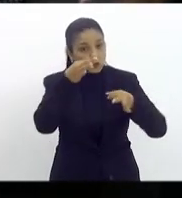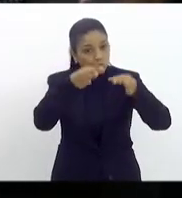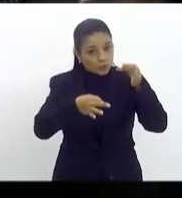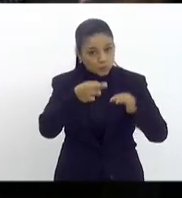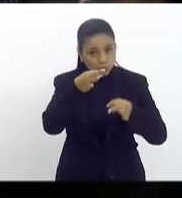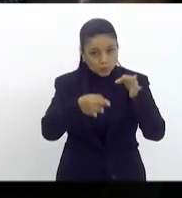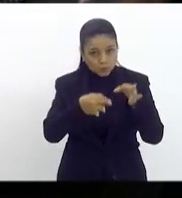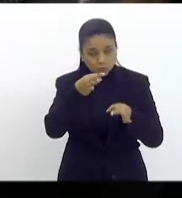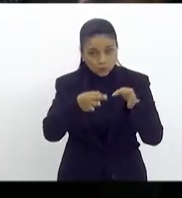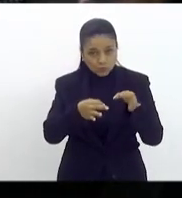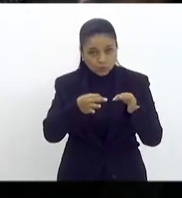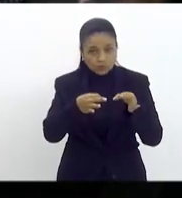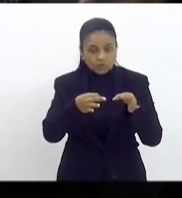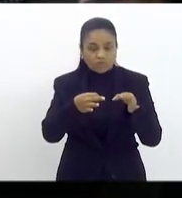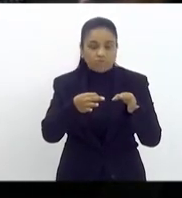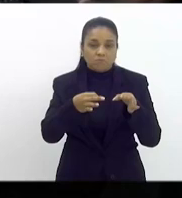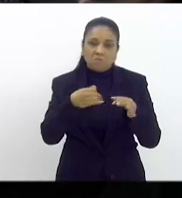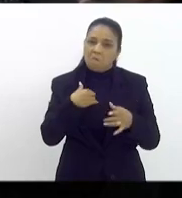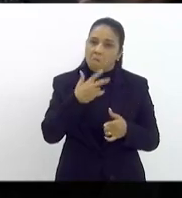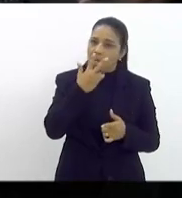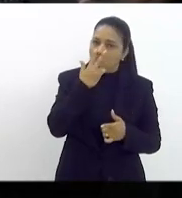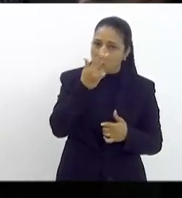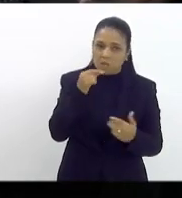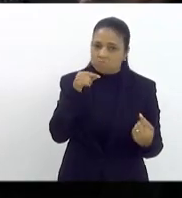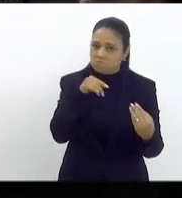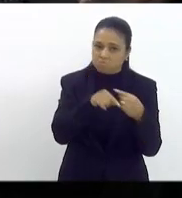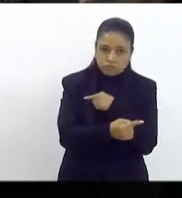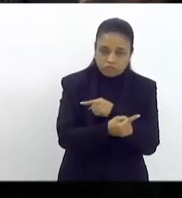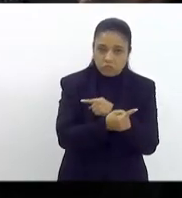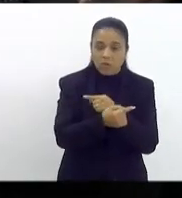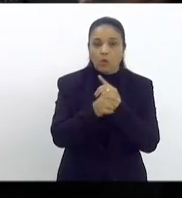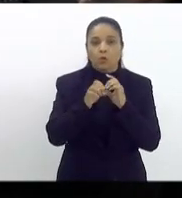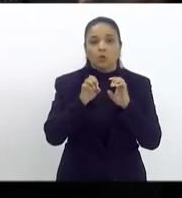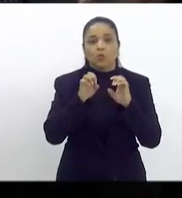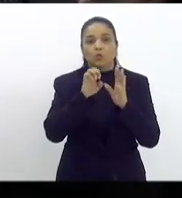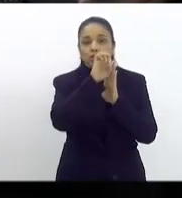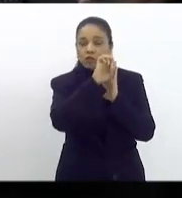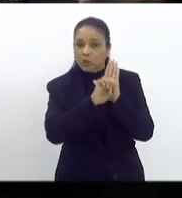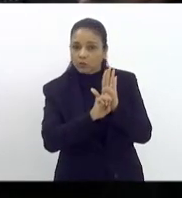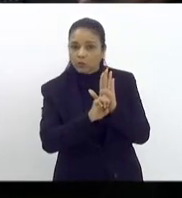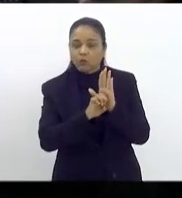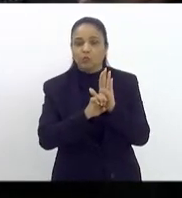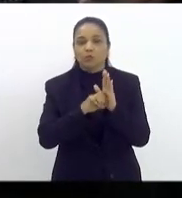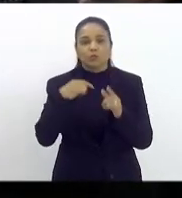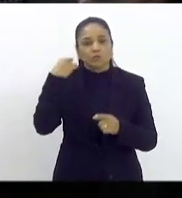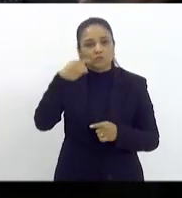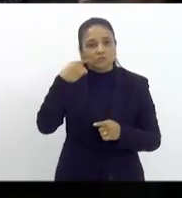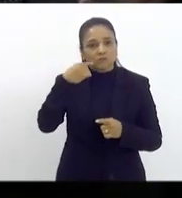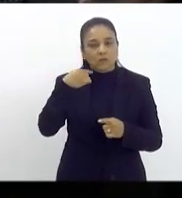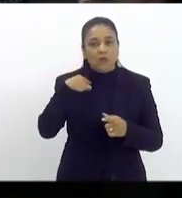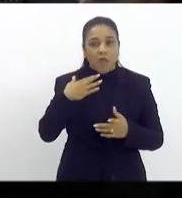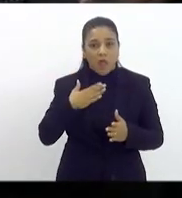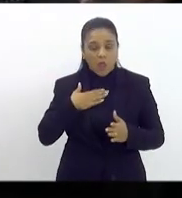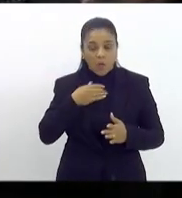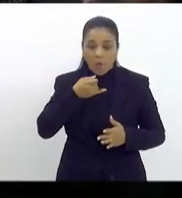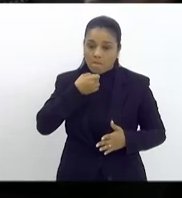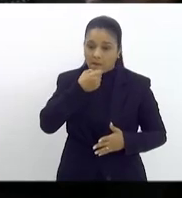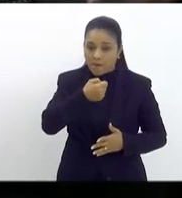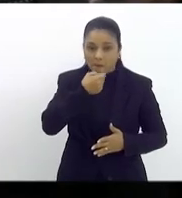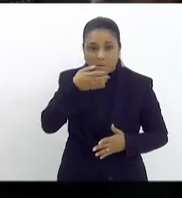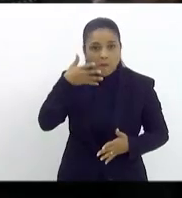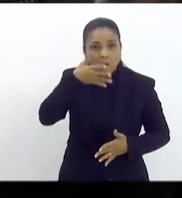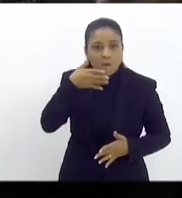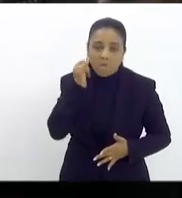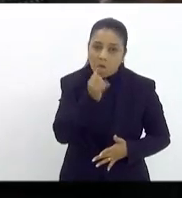parece adequado, até segundo o Estatuto da Advocacia, que eu me comprometa na qualidade de depoente,